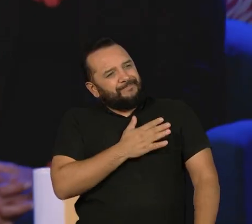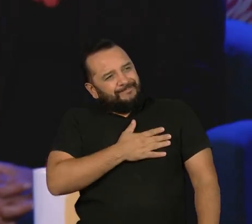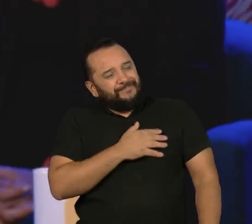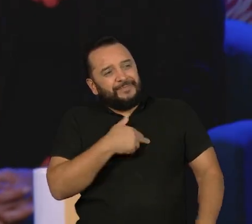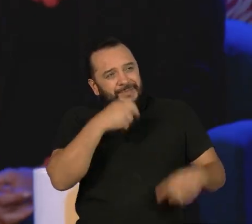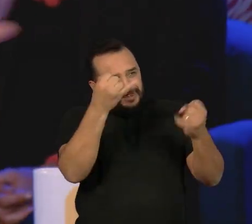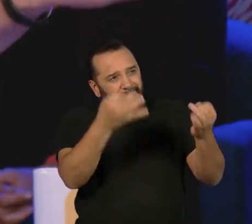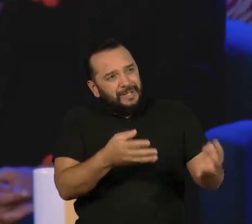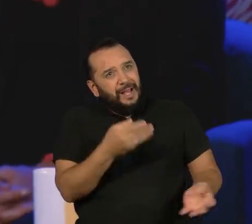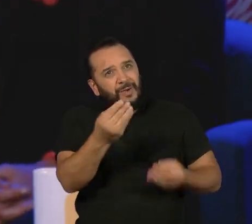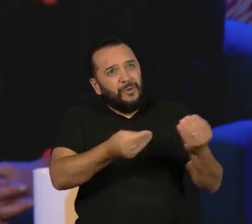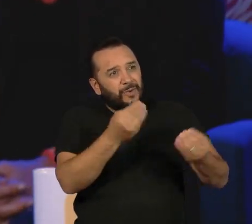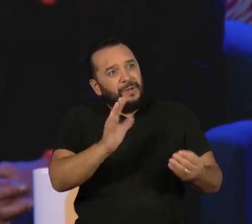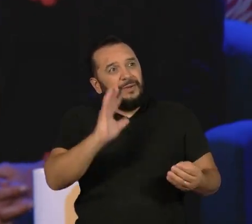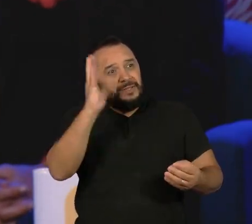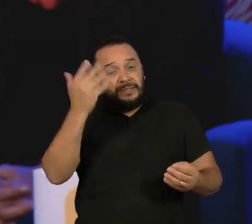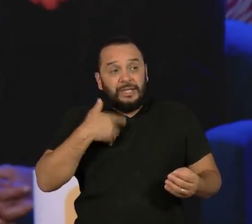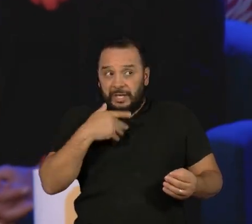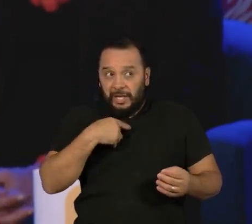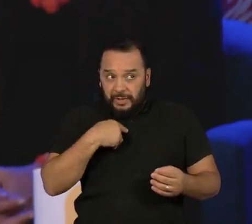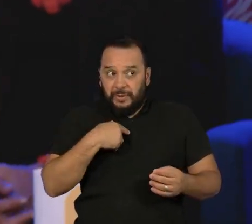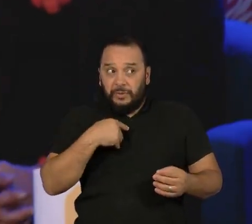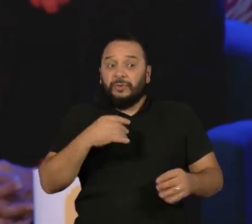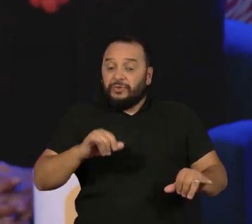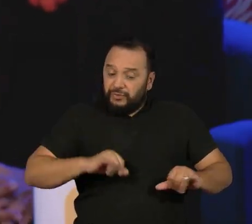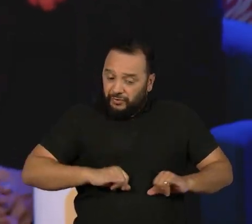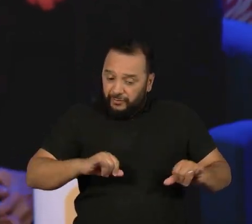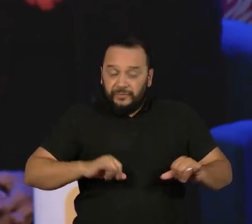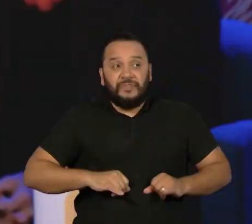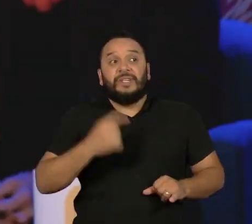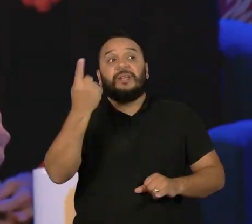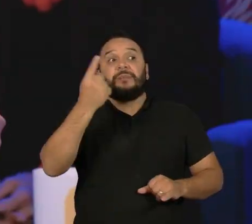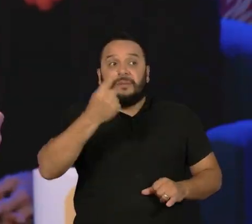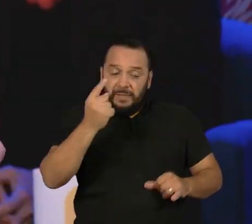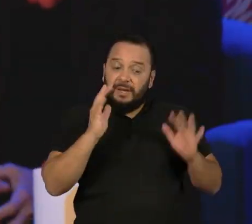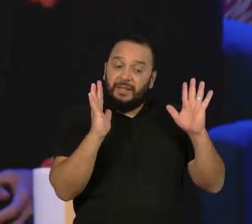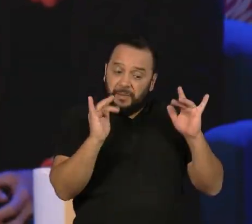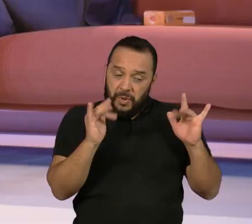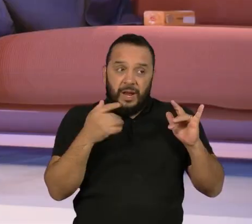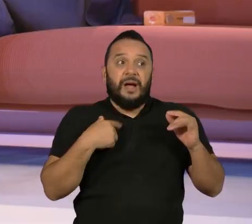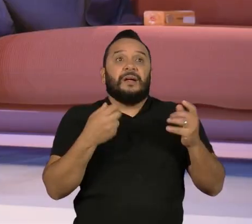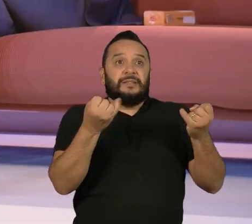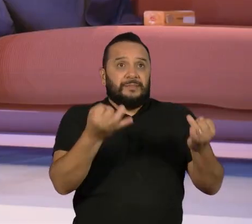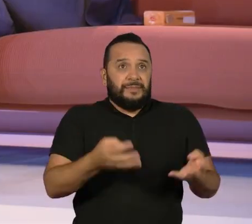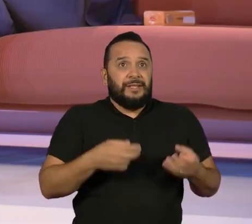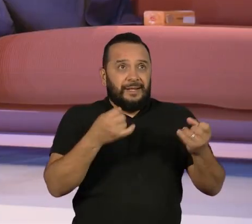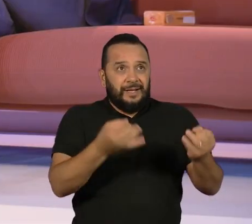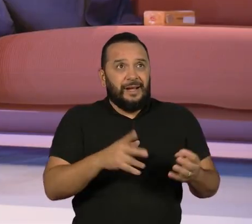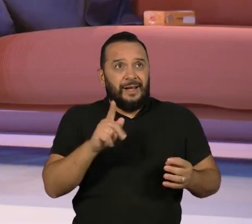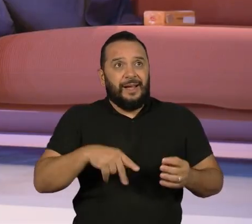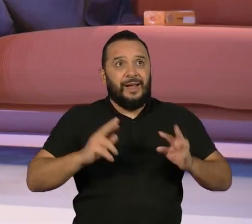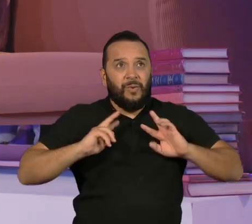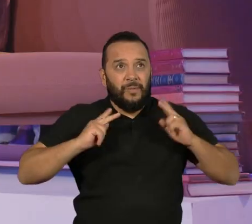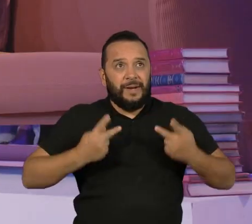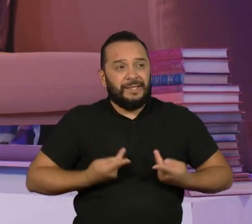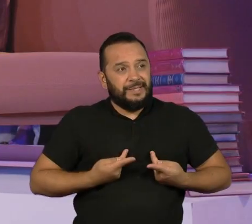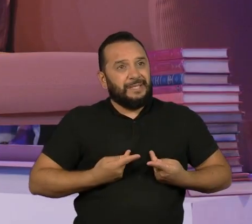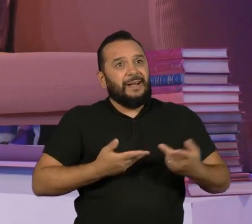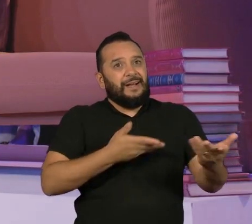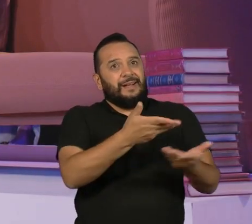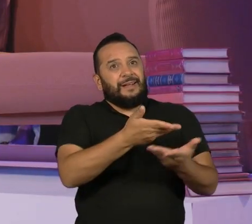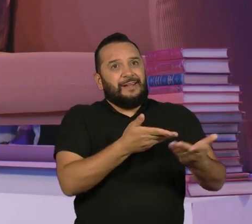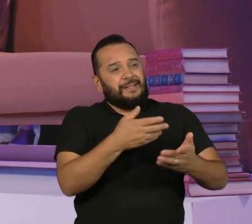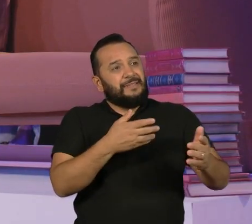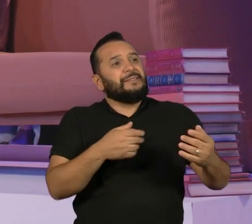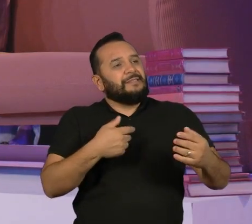contar com uma namorada, nem deixa sua mãe ouvir, mas o que eu sofri na minha primeira namorada, tal. humanizou a relação. Ele sentou